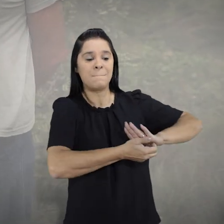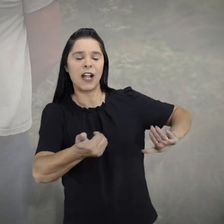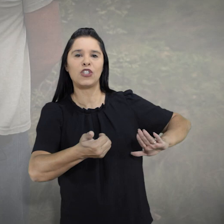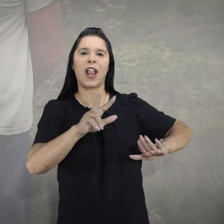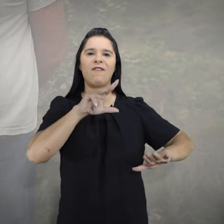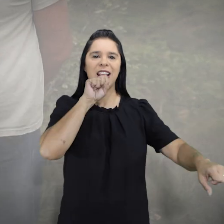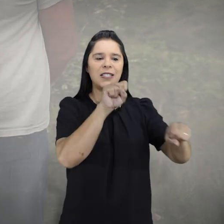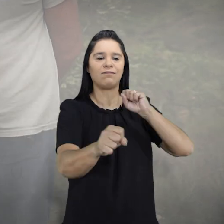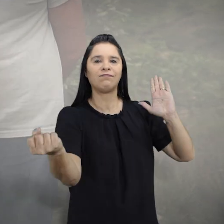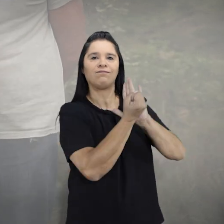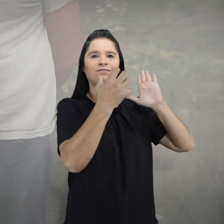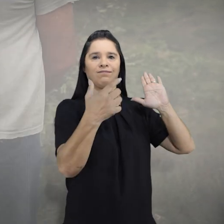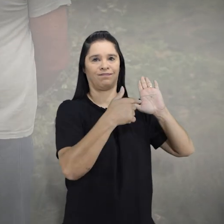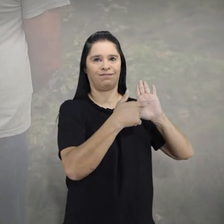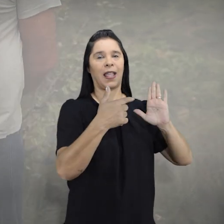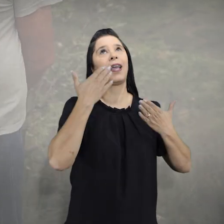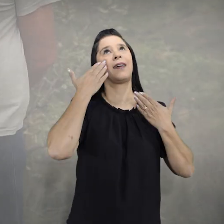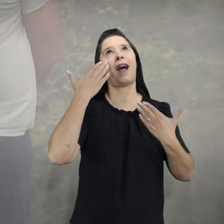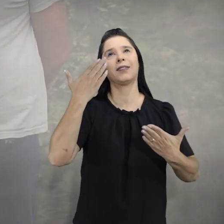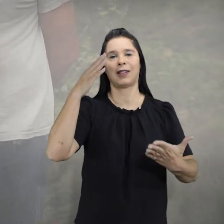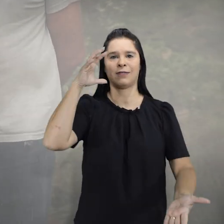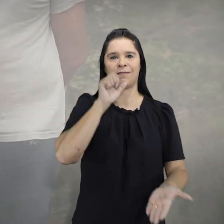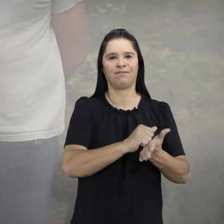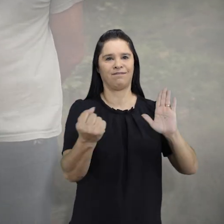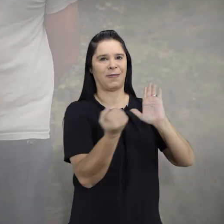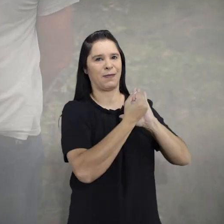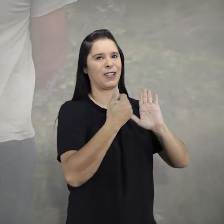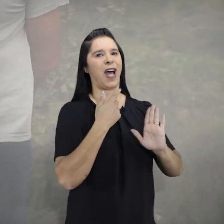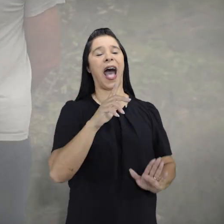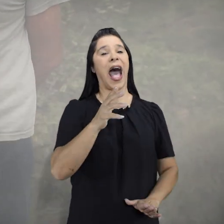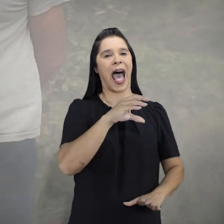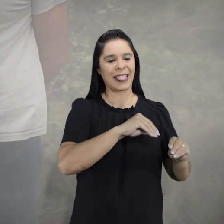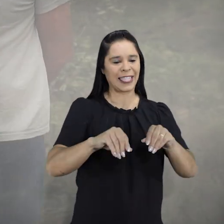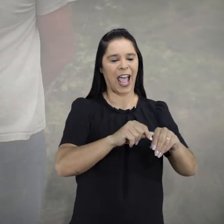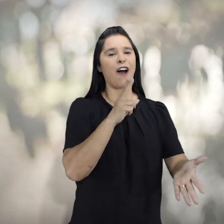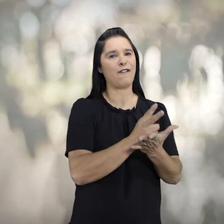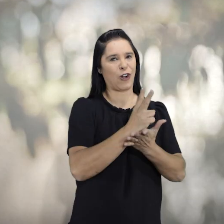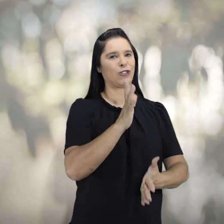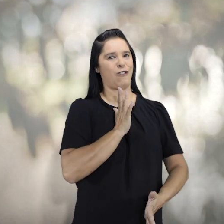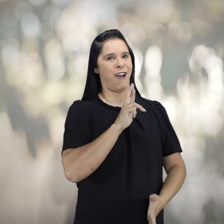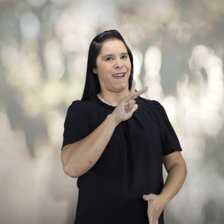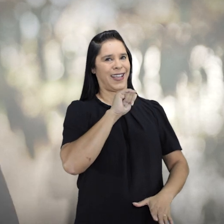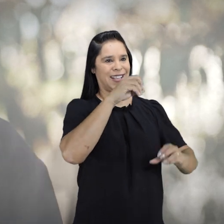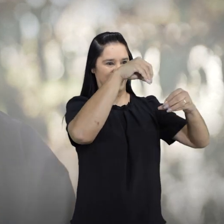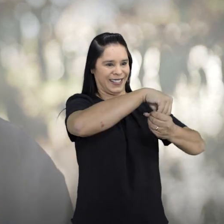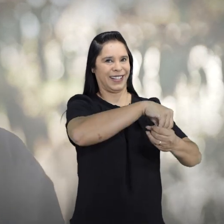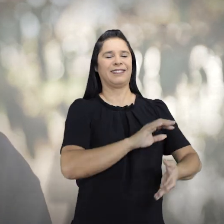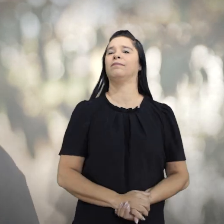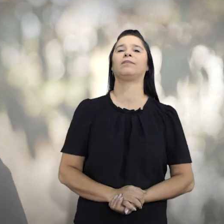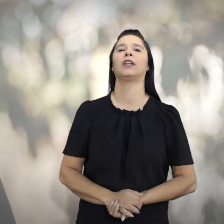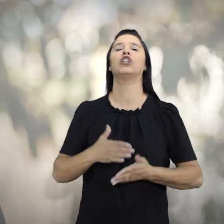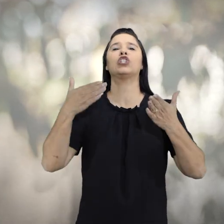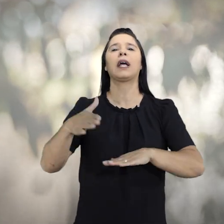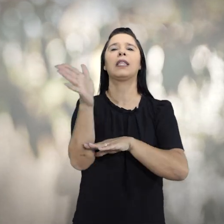retirar isso aí vai ter que destruir um patrimônio. Graças a Deus está tombado. Vai ficar com a riqueza na terra mesmo. Assim, a chegada, né,